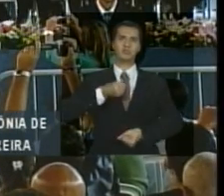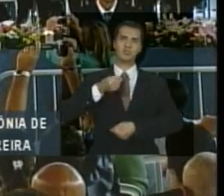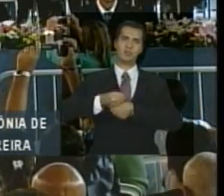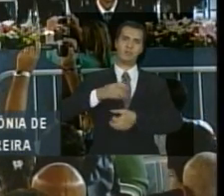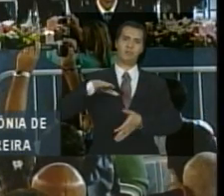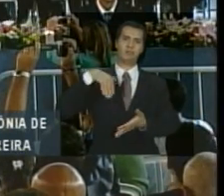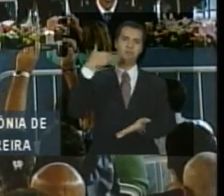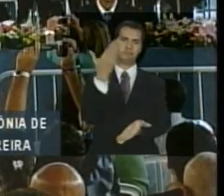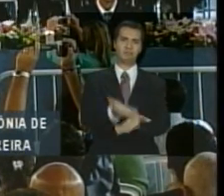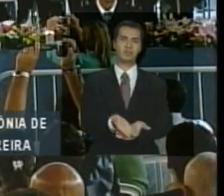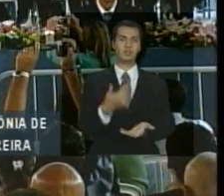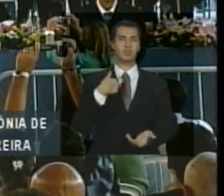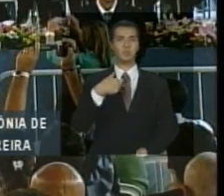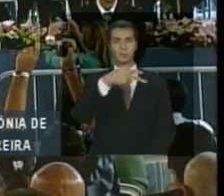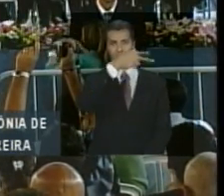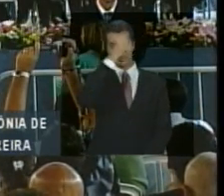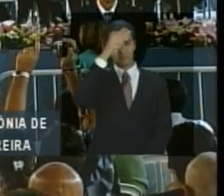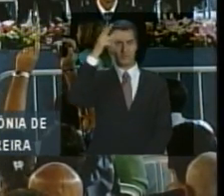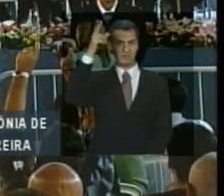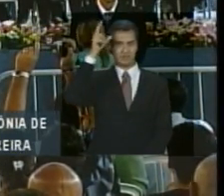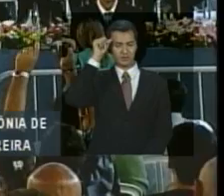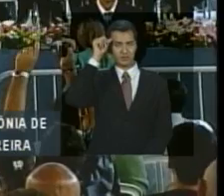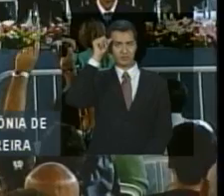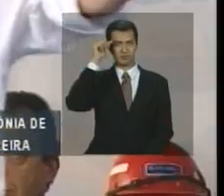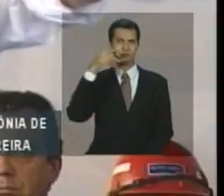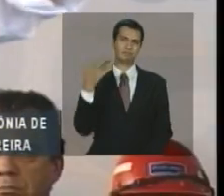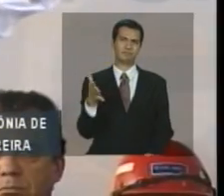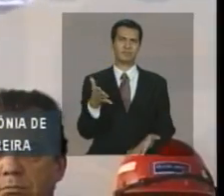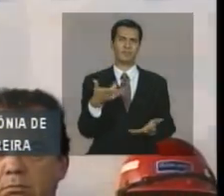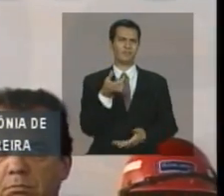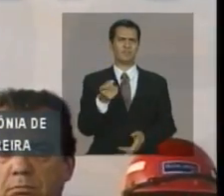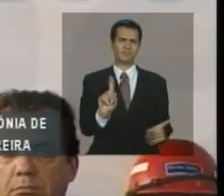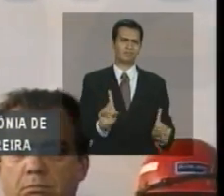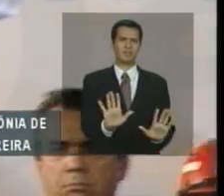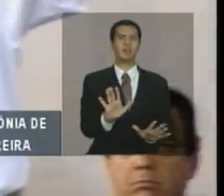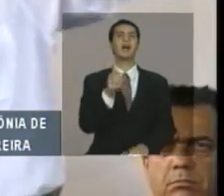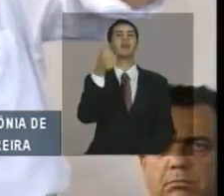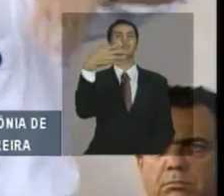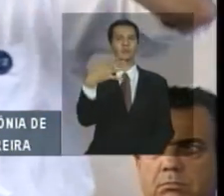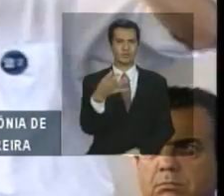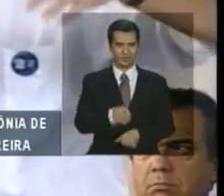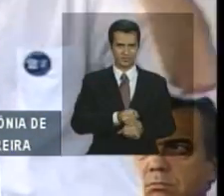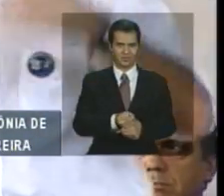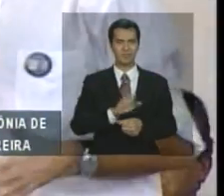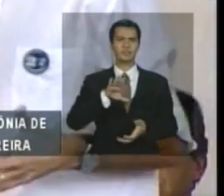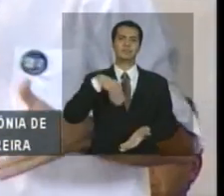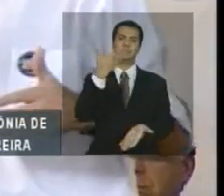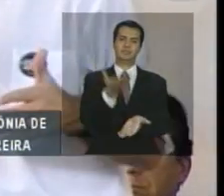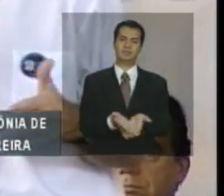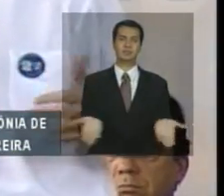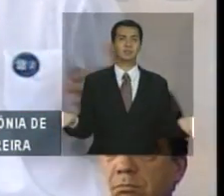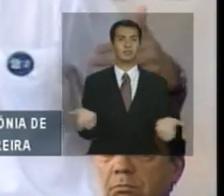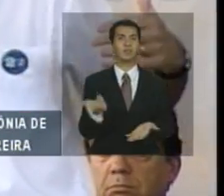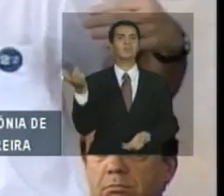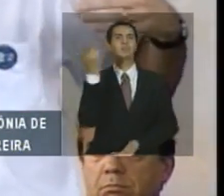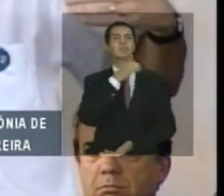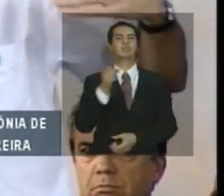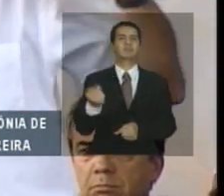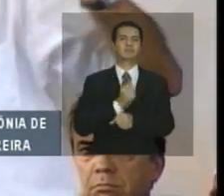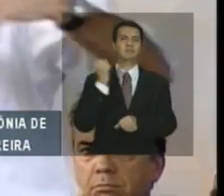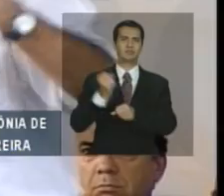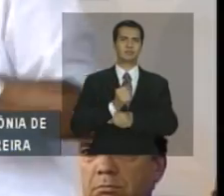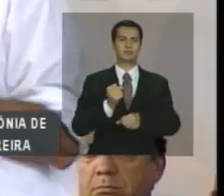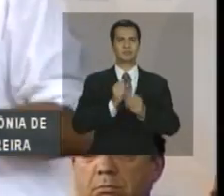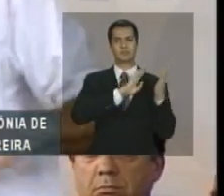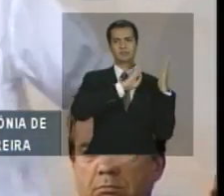a Prefeitura do Rio de Janeiro, 20 não, pouco menos que isso, 14 anos, e conseguir realizar essa Transcarioca. Essa obra, ela